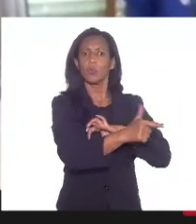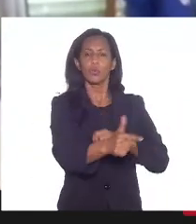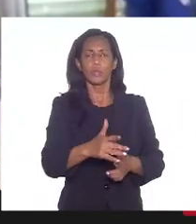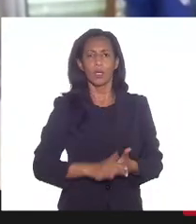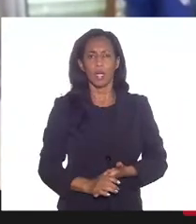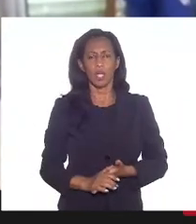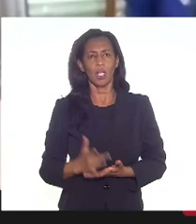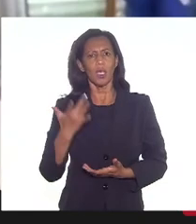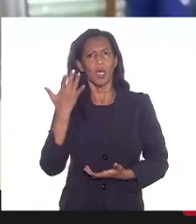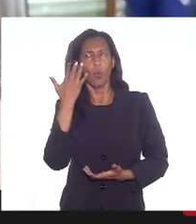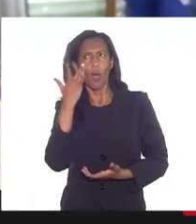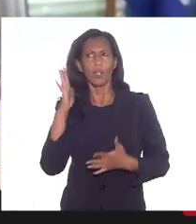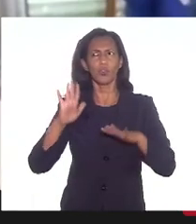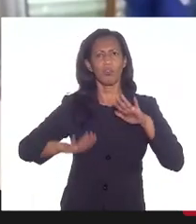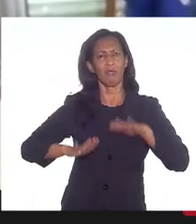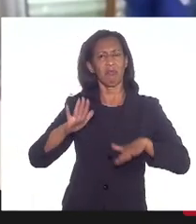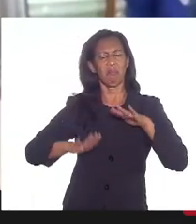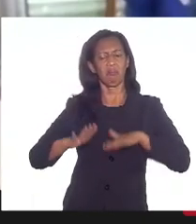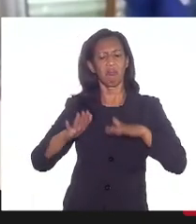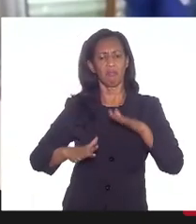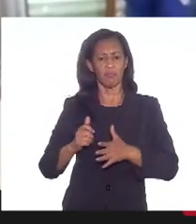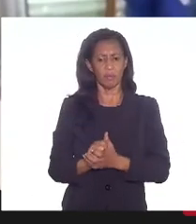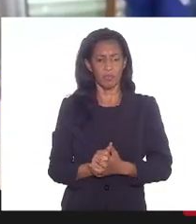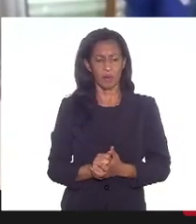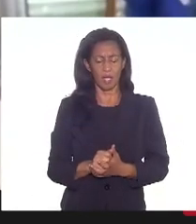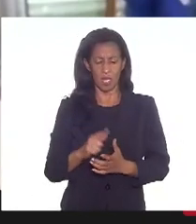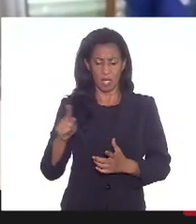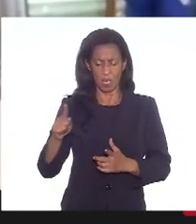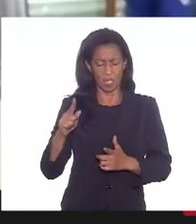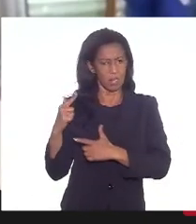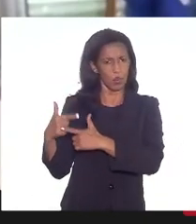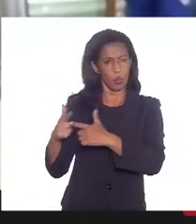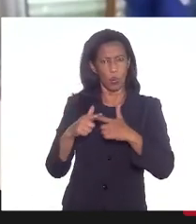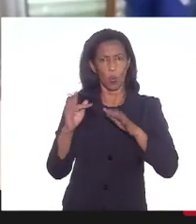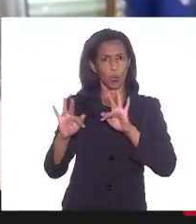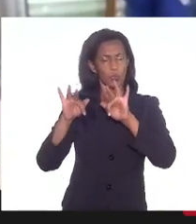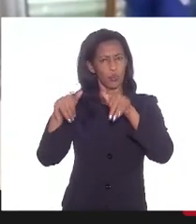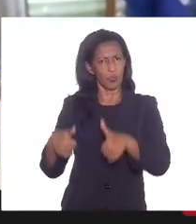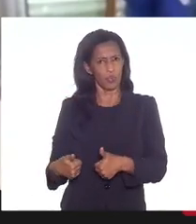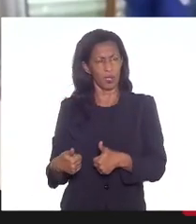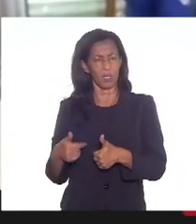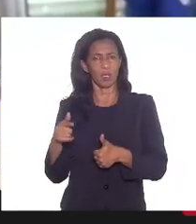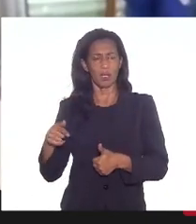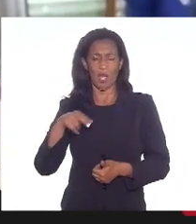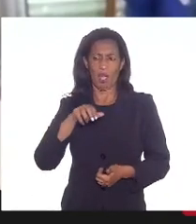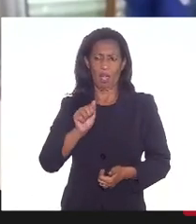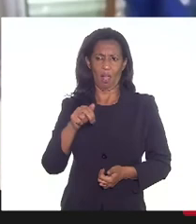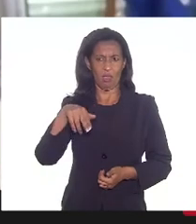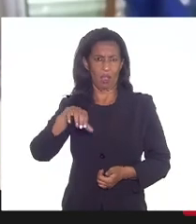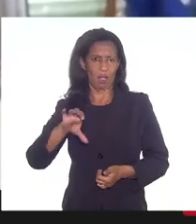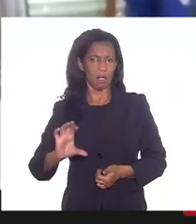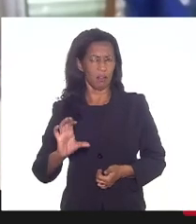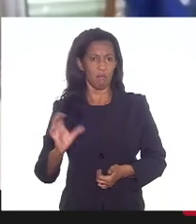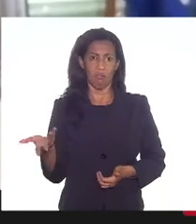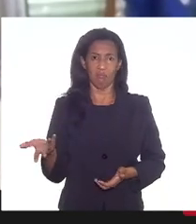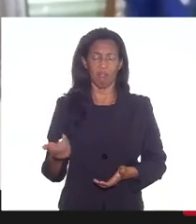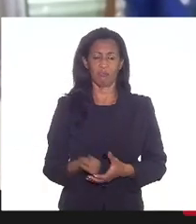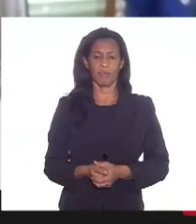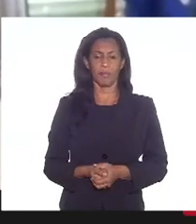vai dar margem, primeiro, essa indefinição desse imbróglio quanto ao fim da concessão ou não da Natos, se vai ser